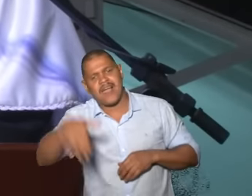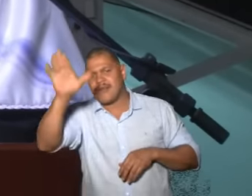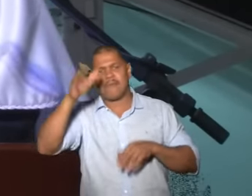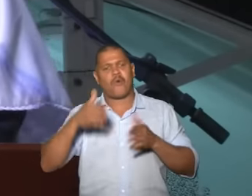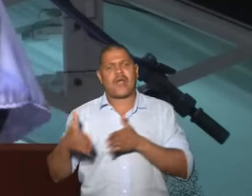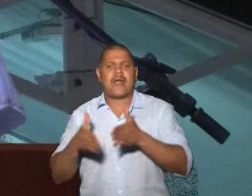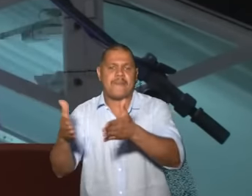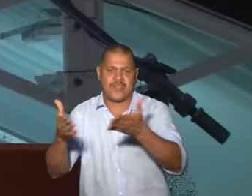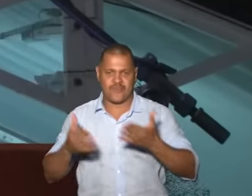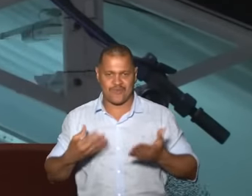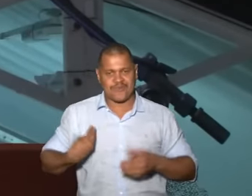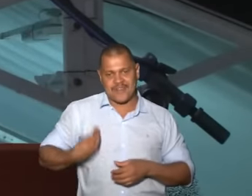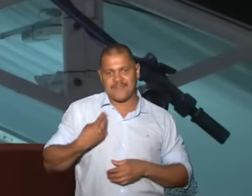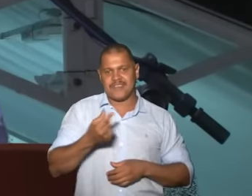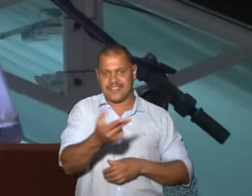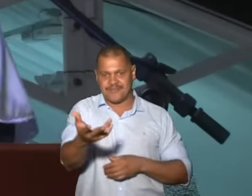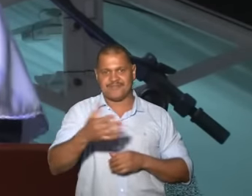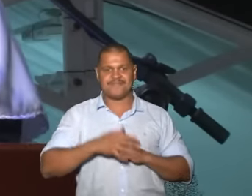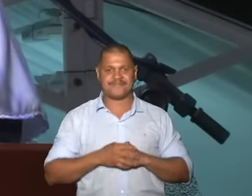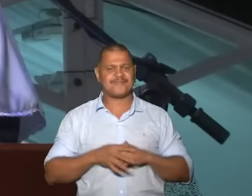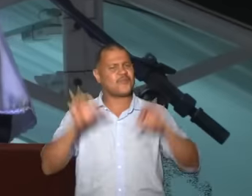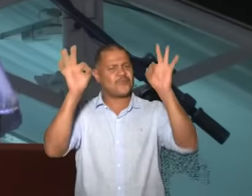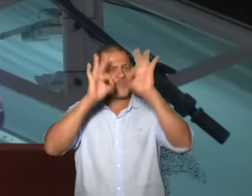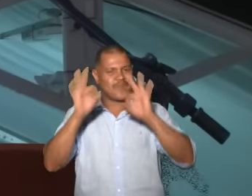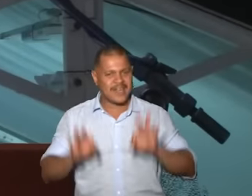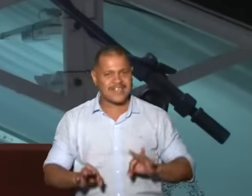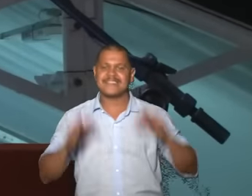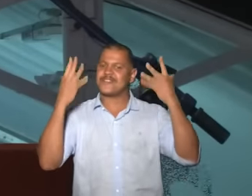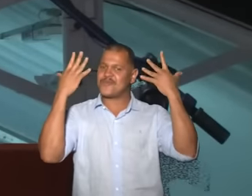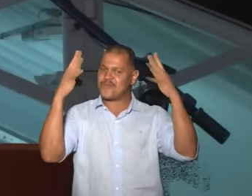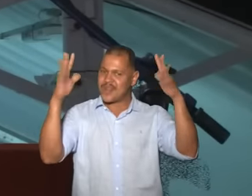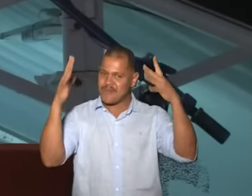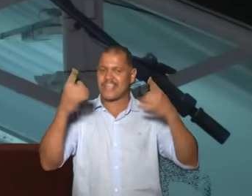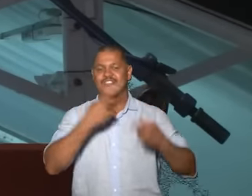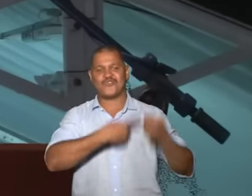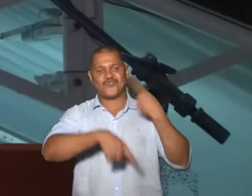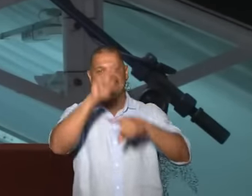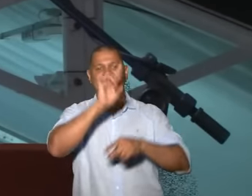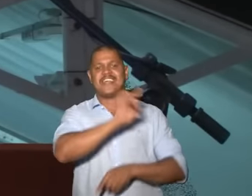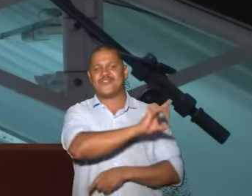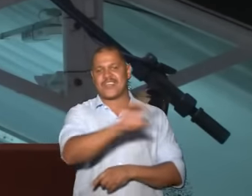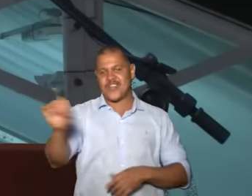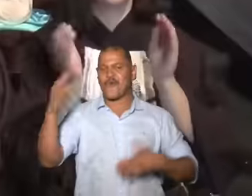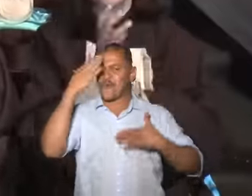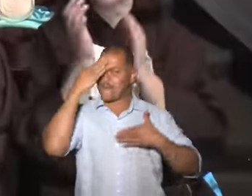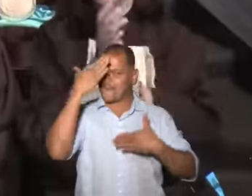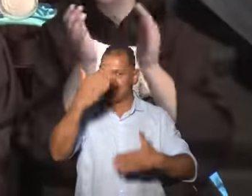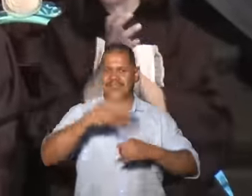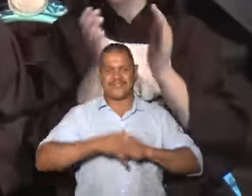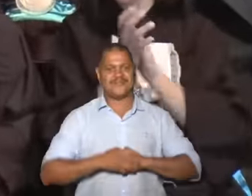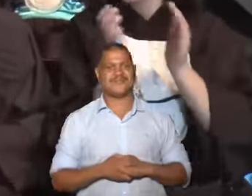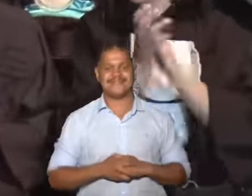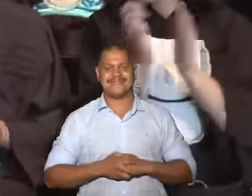mentes. Sejam muito felizes, parabéns e muito sucesso a cada um de vocês. Obrigado e boa noite.